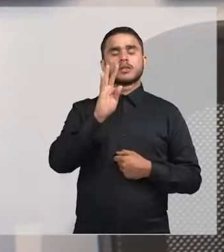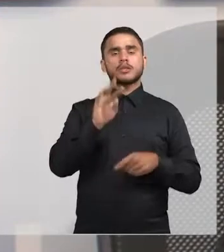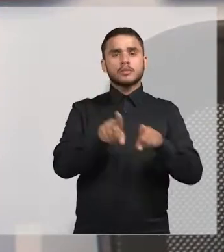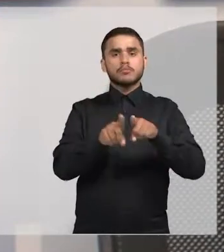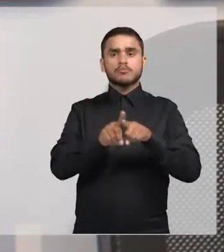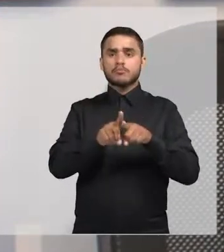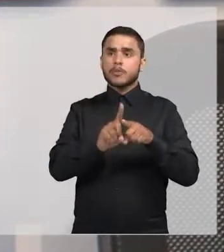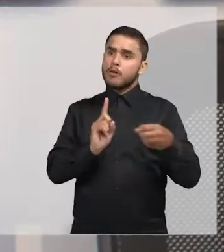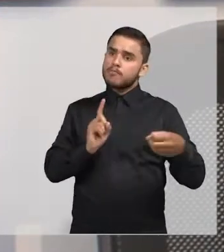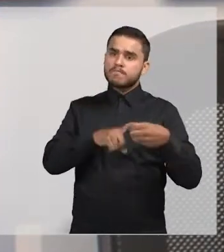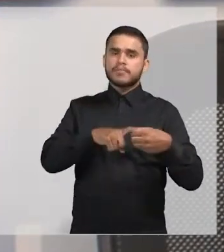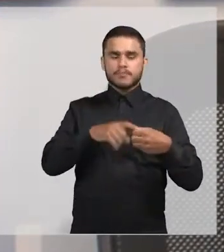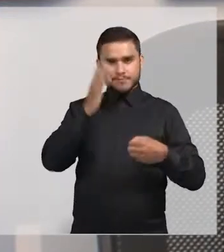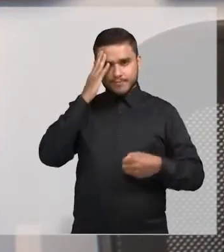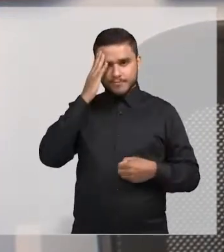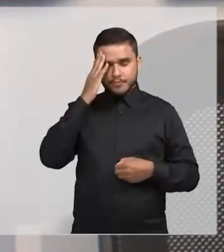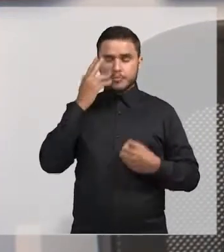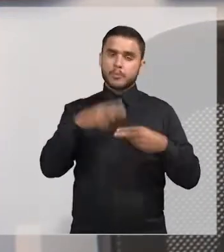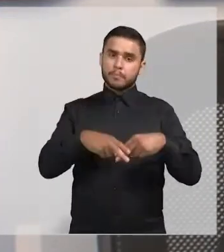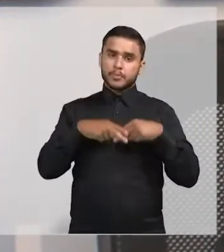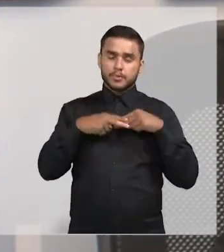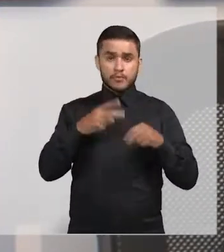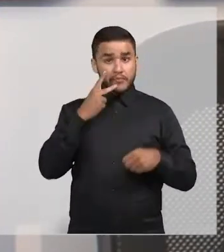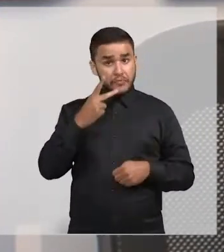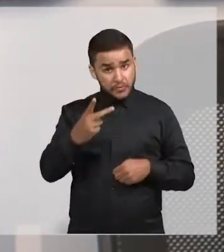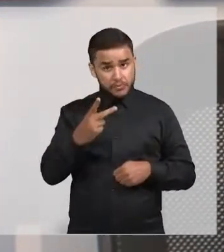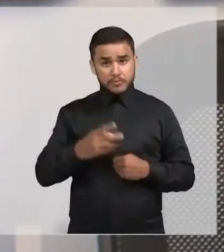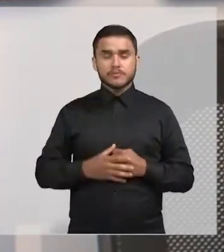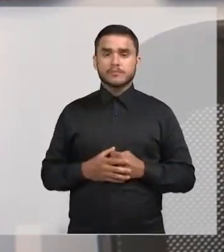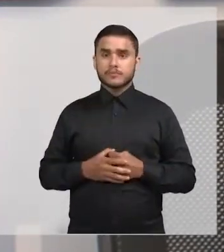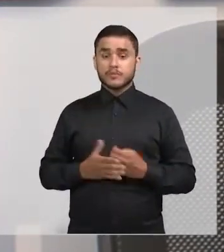momento exato agora de